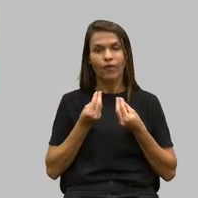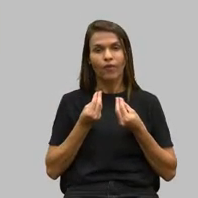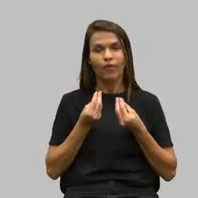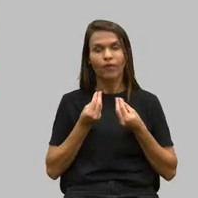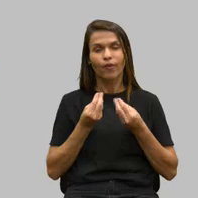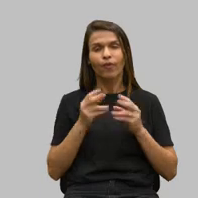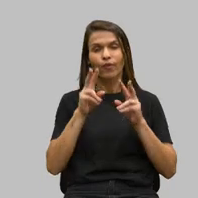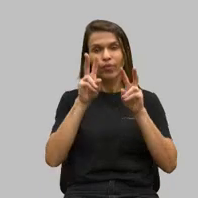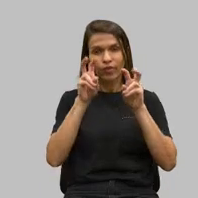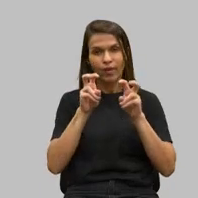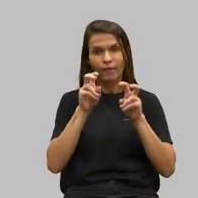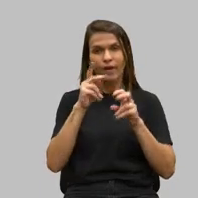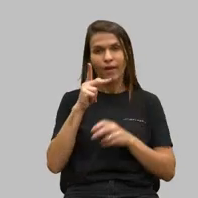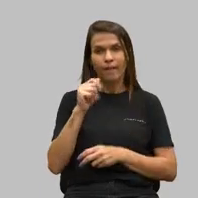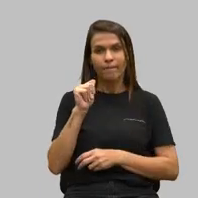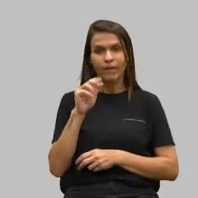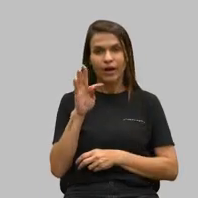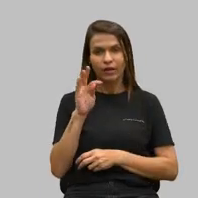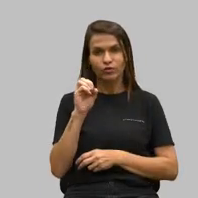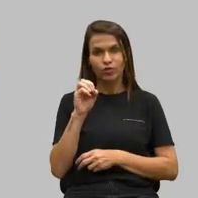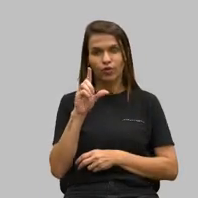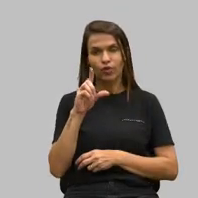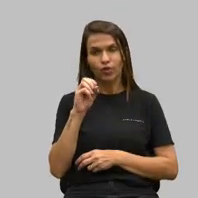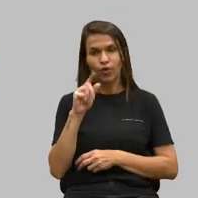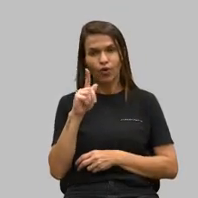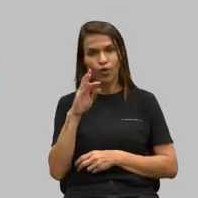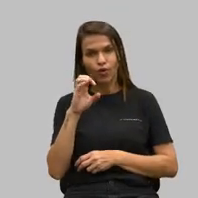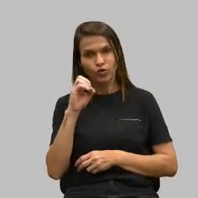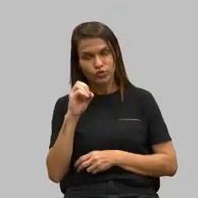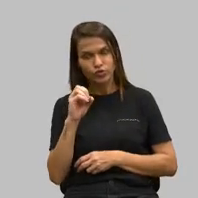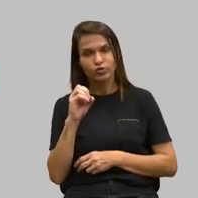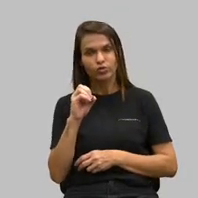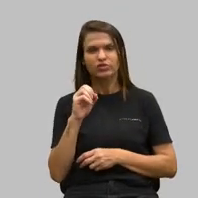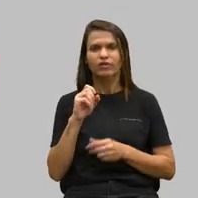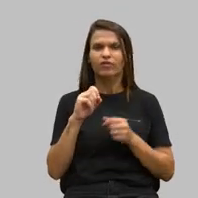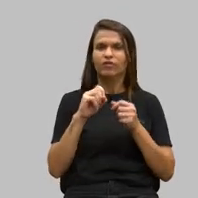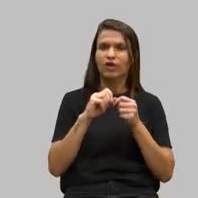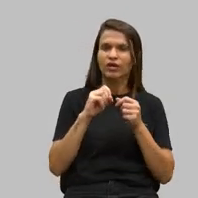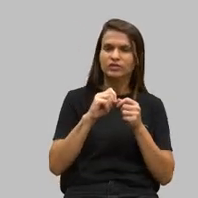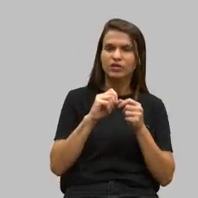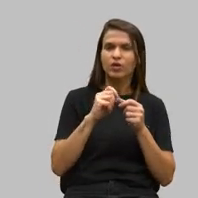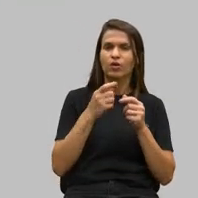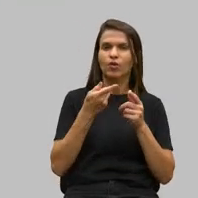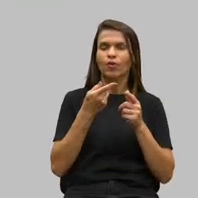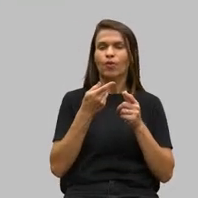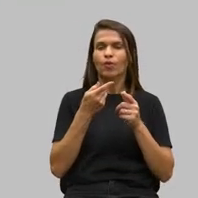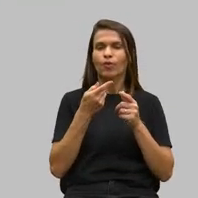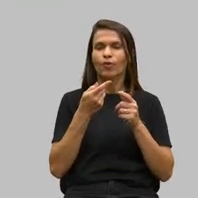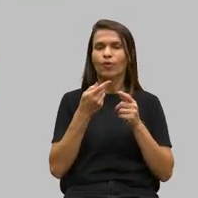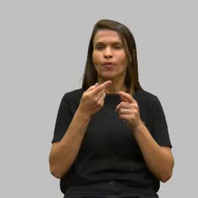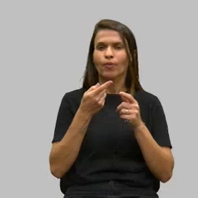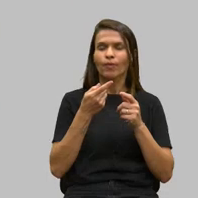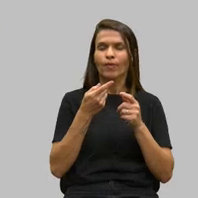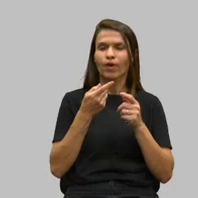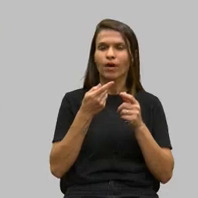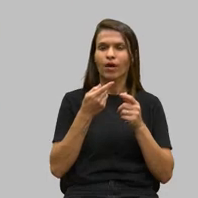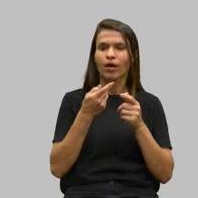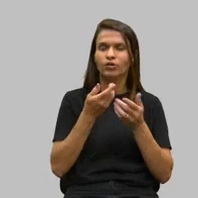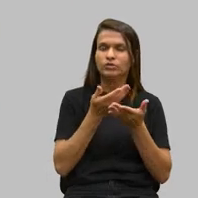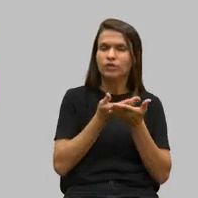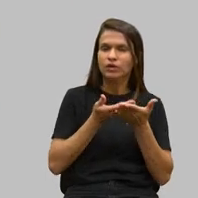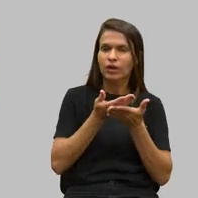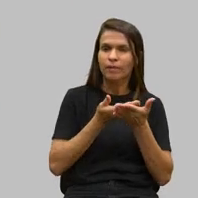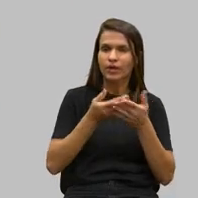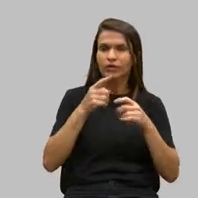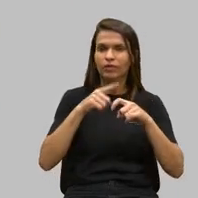se ele vai fazer uma consulta, duas com o mastologista, se não vai passar pelo mastologista, porque deu bi